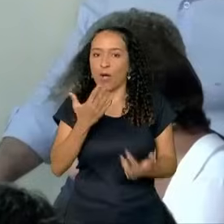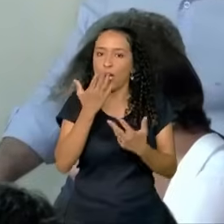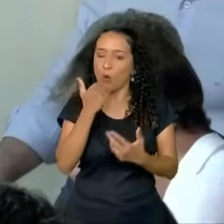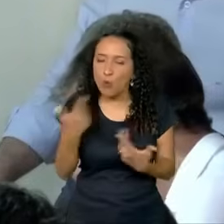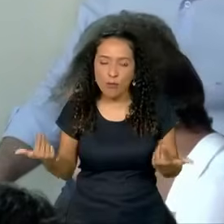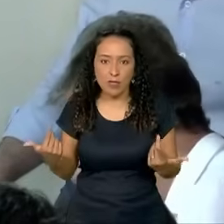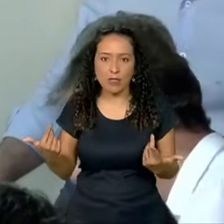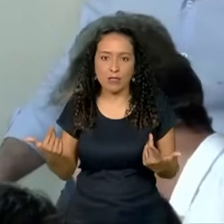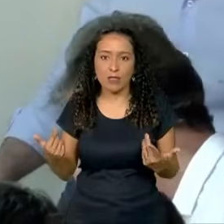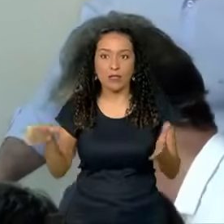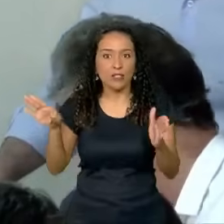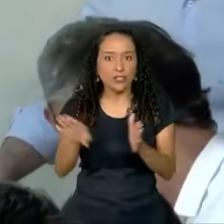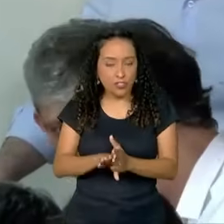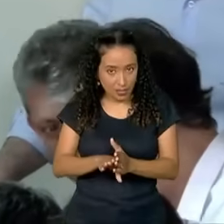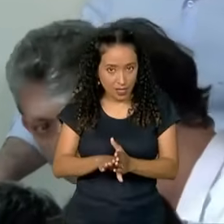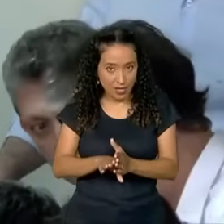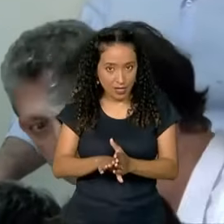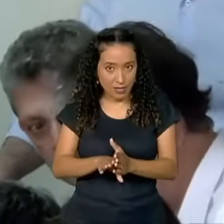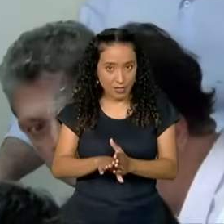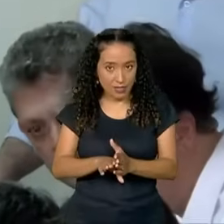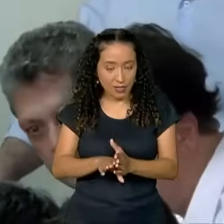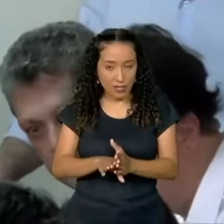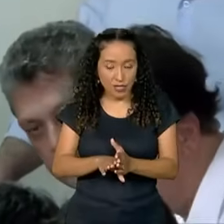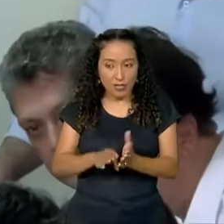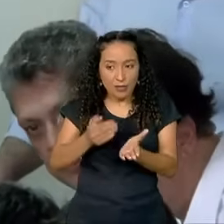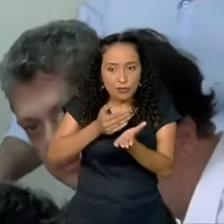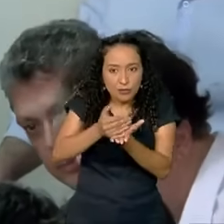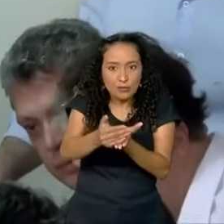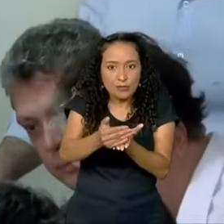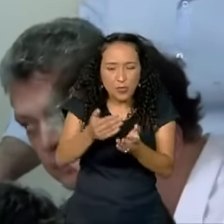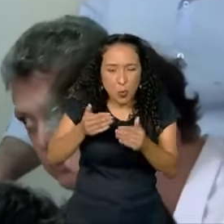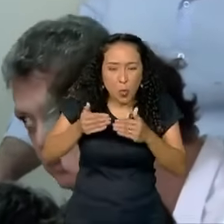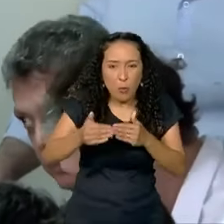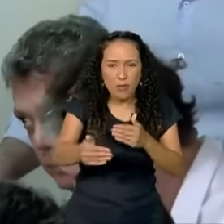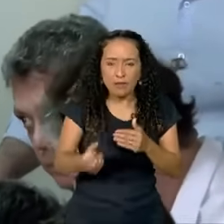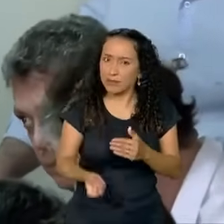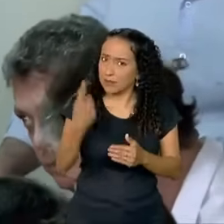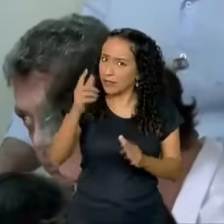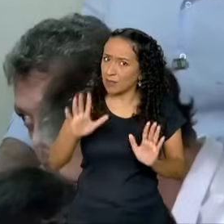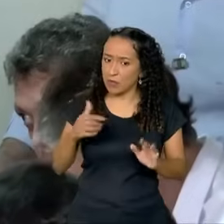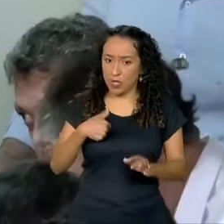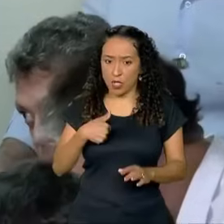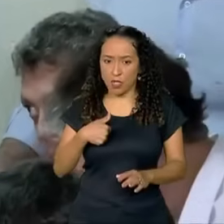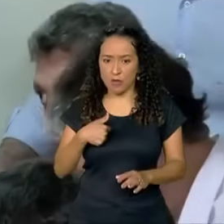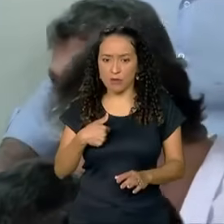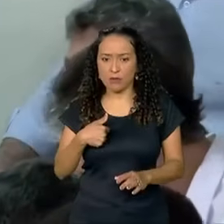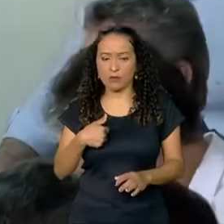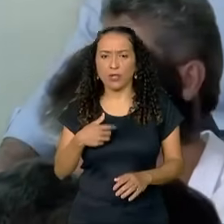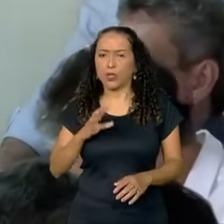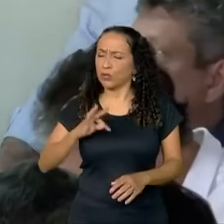chegar, que não seja nas primeiras horas, às vezes é estranho, né? Eu, pelo menos, o presidente Lula se sente mal, todos nós nos sentimos